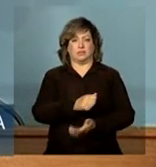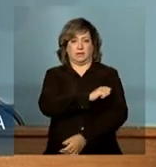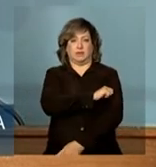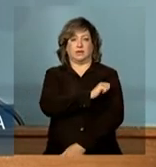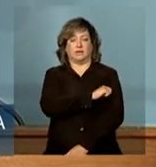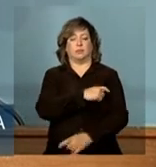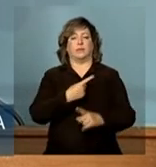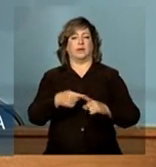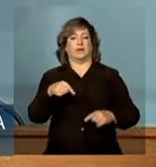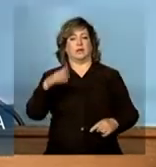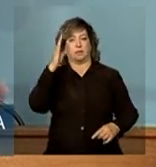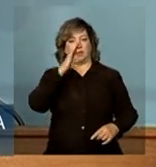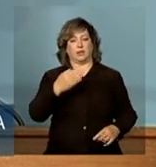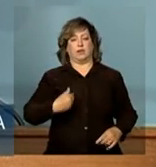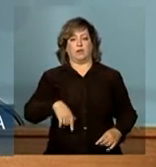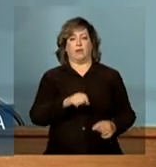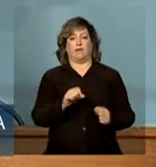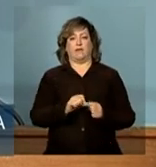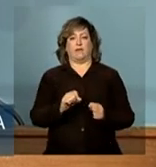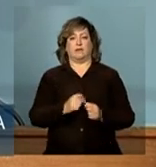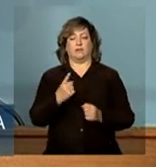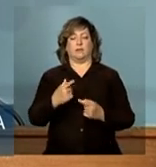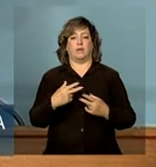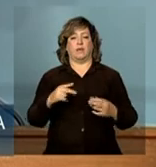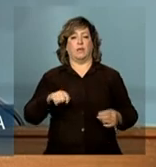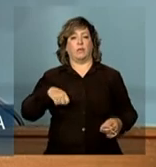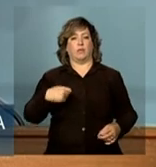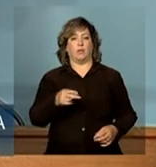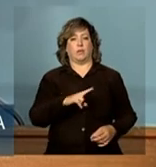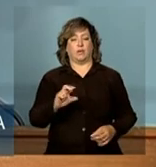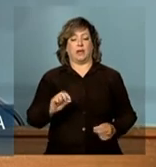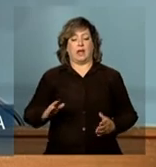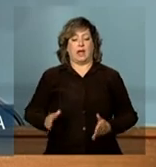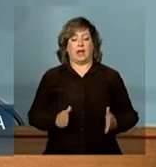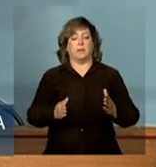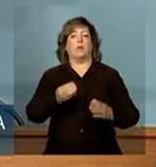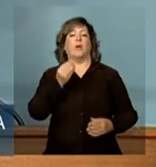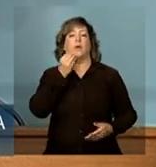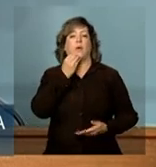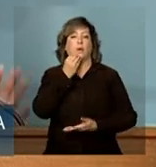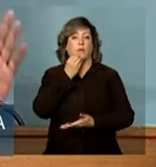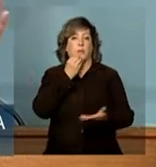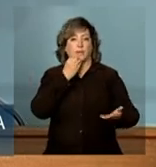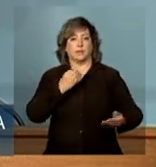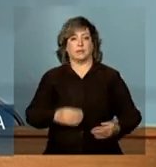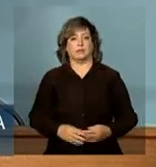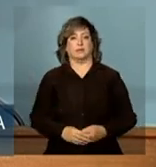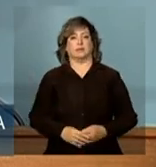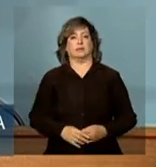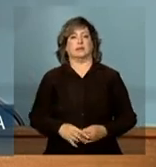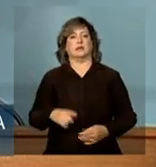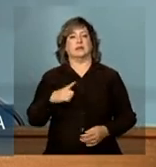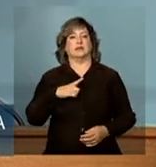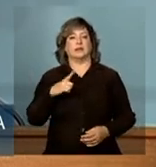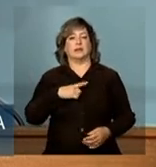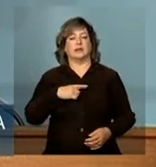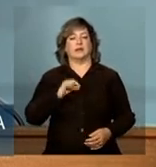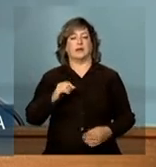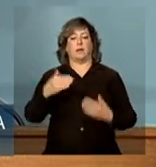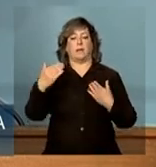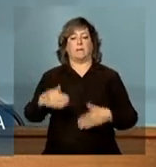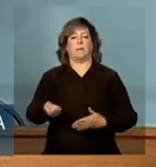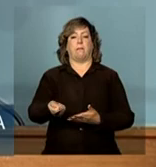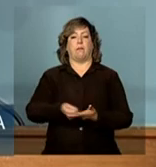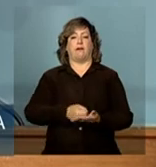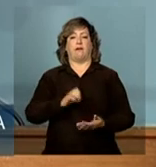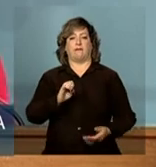nós criamos uma coisa que nós olhamos como chamado caminho da oportunidade. Tem a prova do Enem.